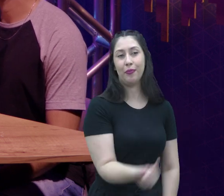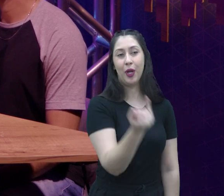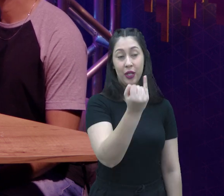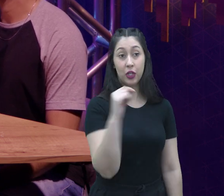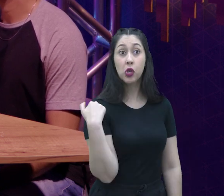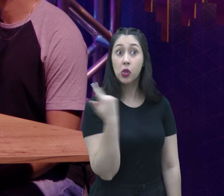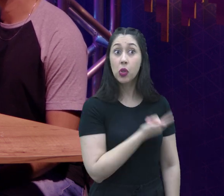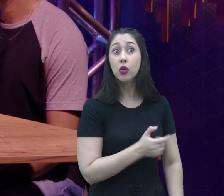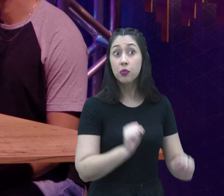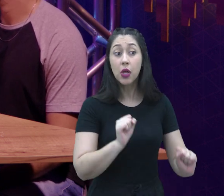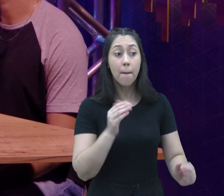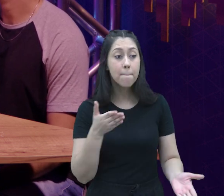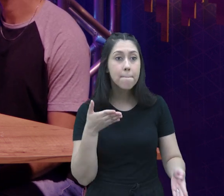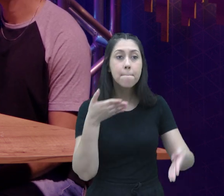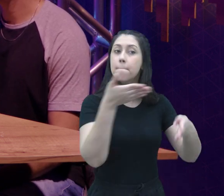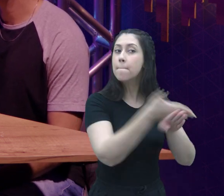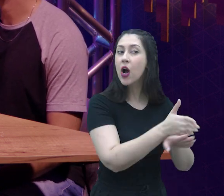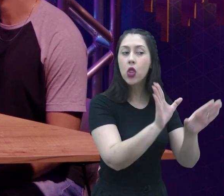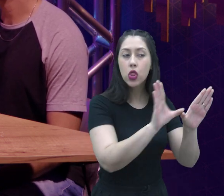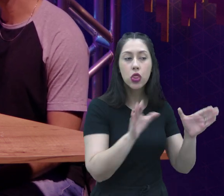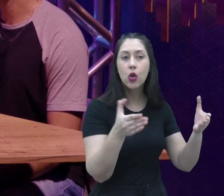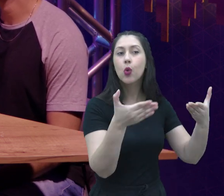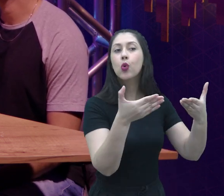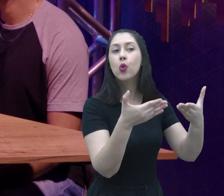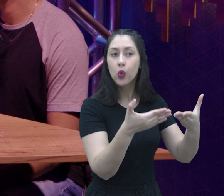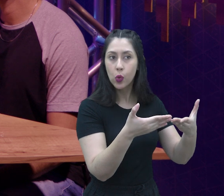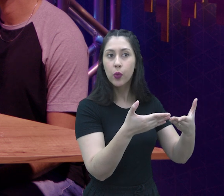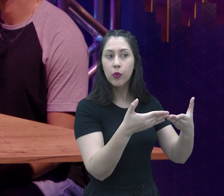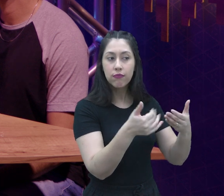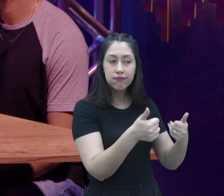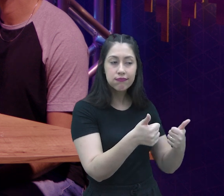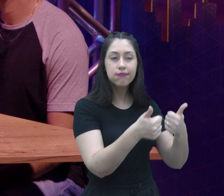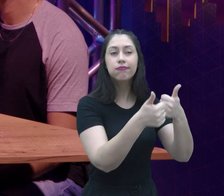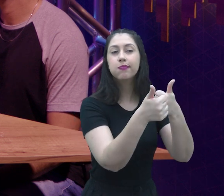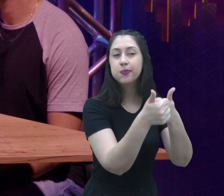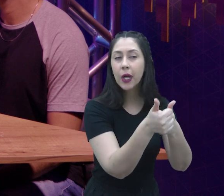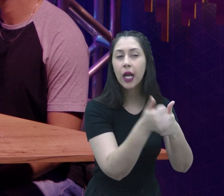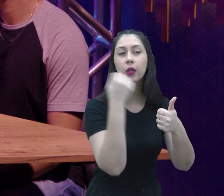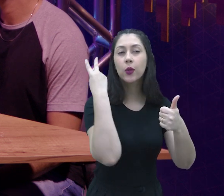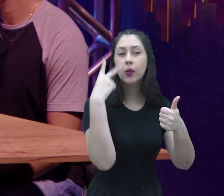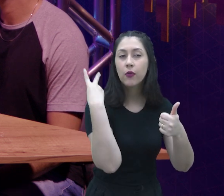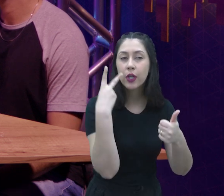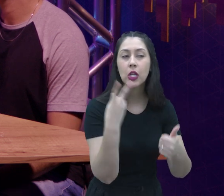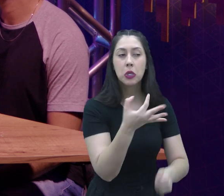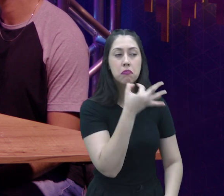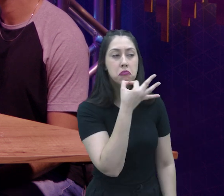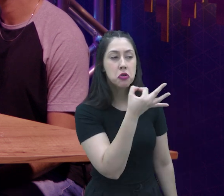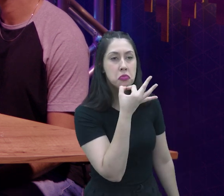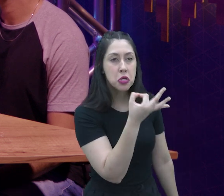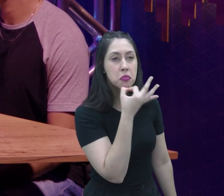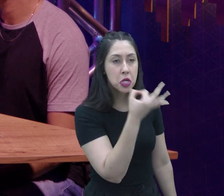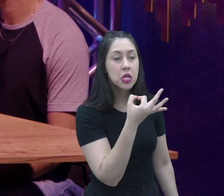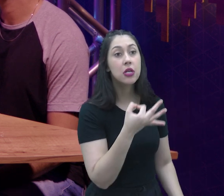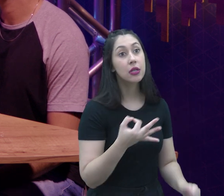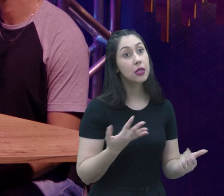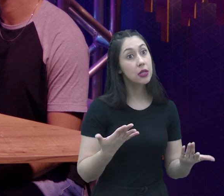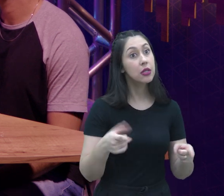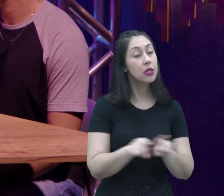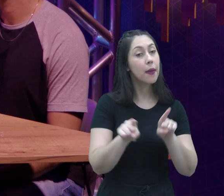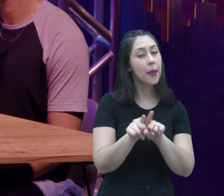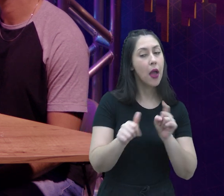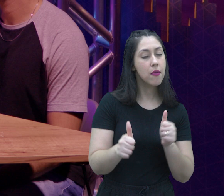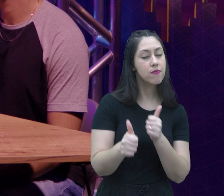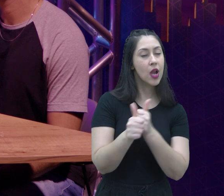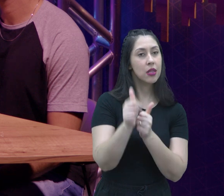pode participar de conselhos, né, que estão ali, então, mais próximos, né, dos vereadores, talvez, da sua cidade, e